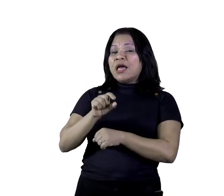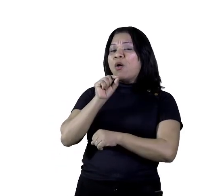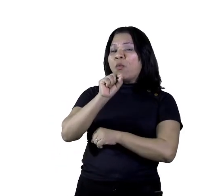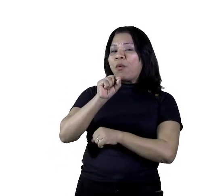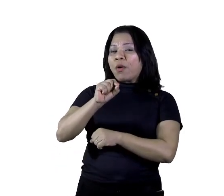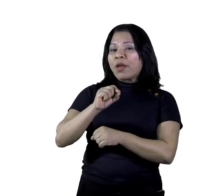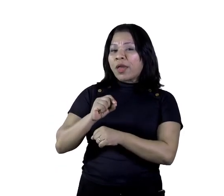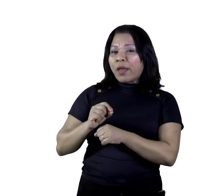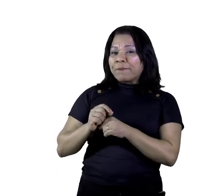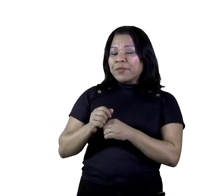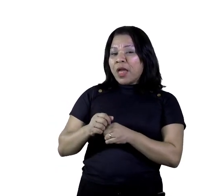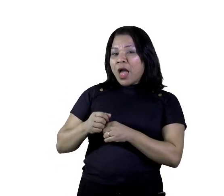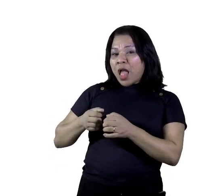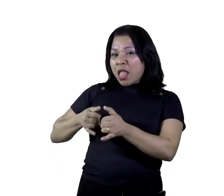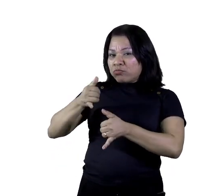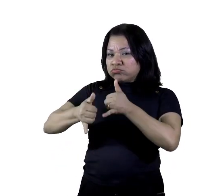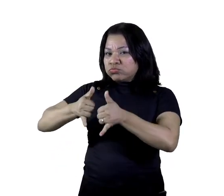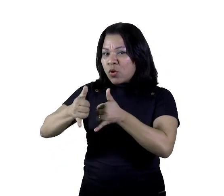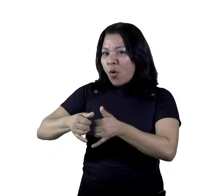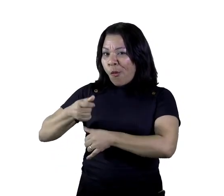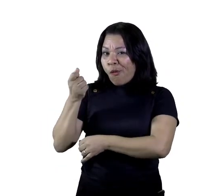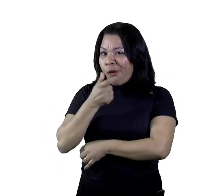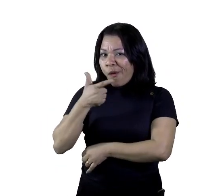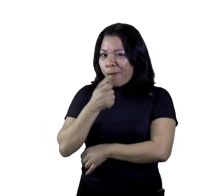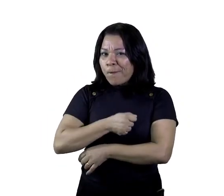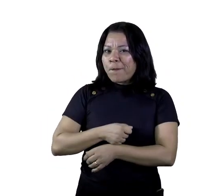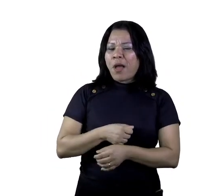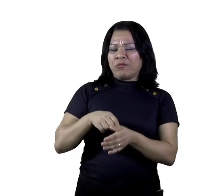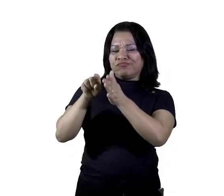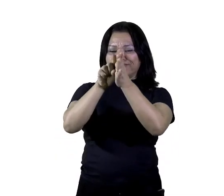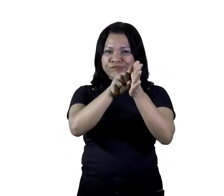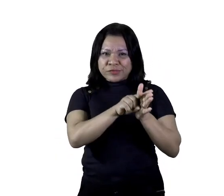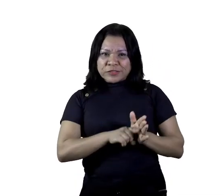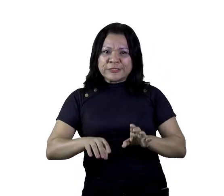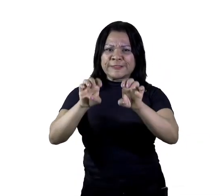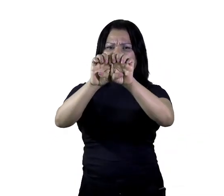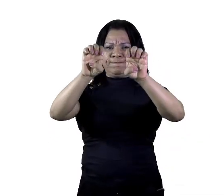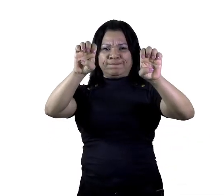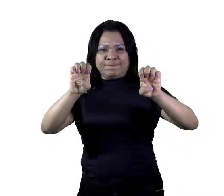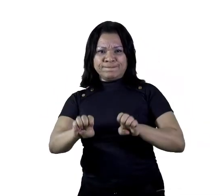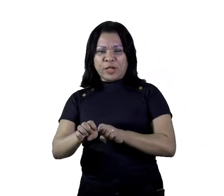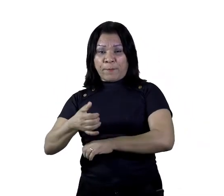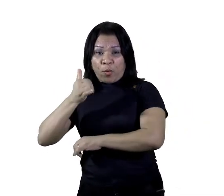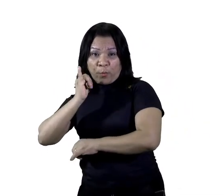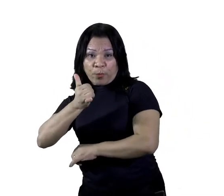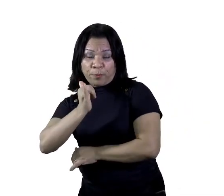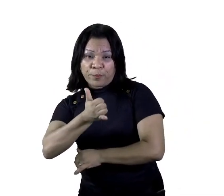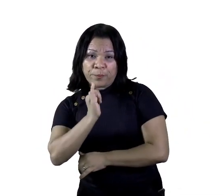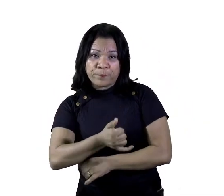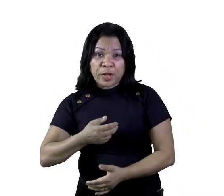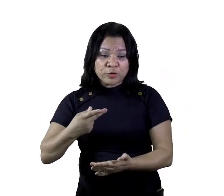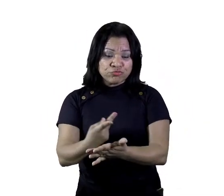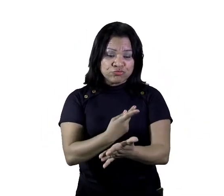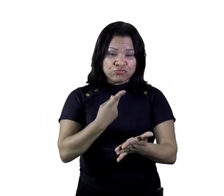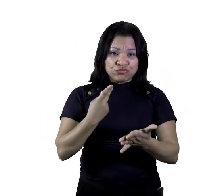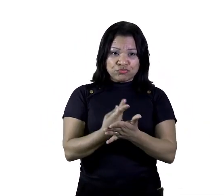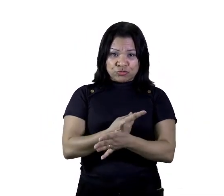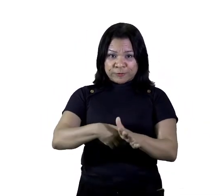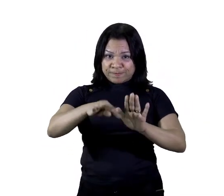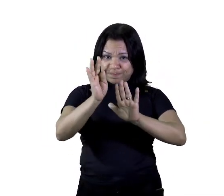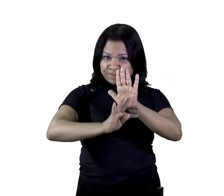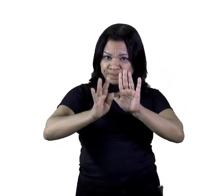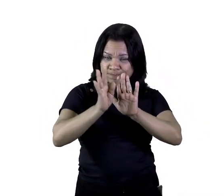comédia. Fizemos a análise do texto quanto à estrutura, os elementos da narração e os acontecimentos do texto, o